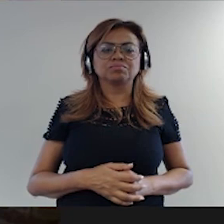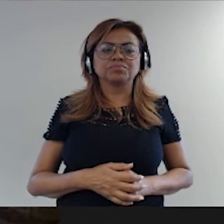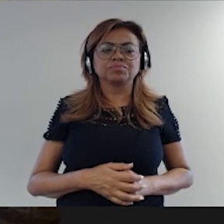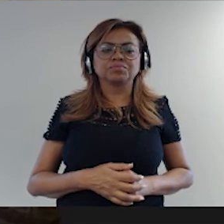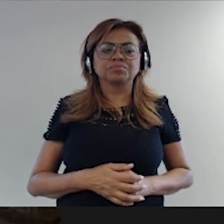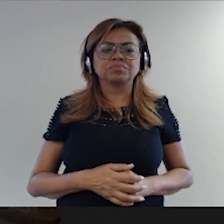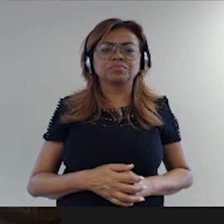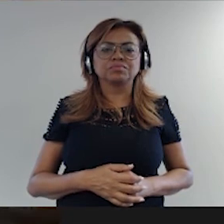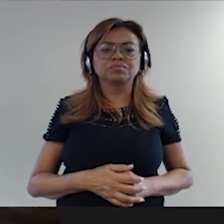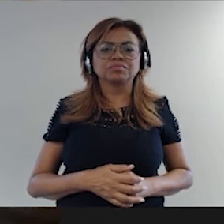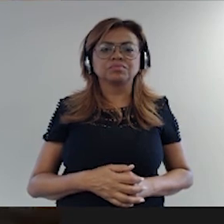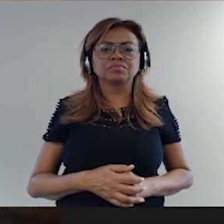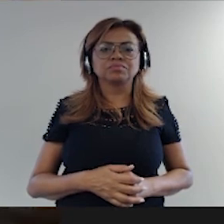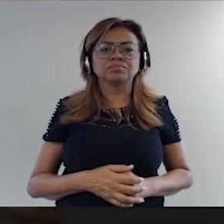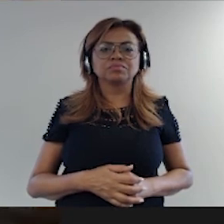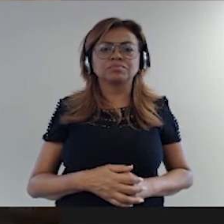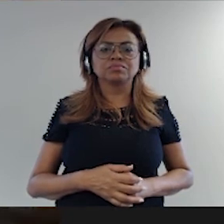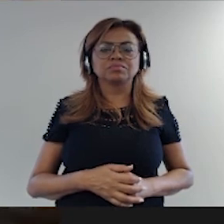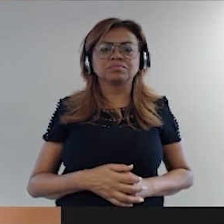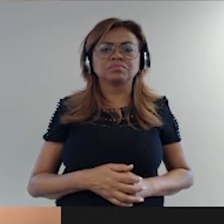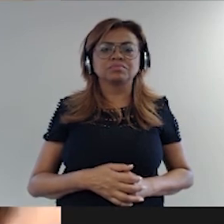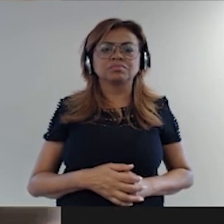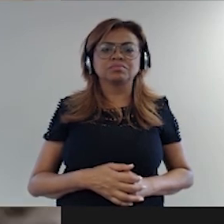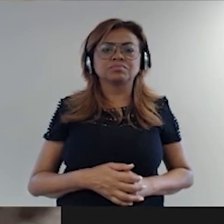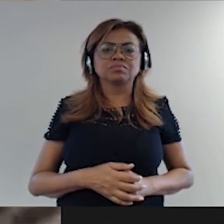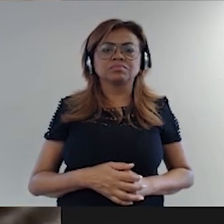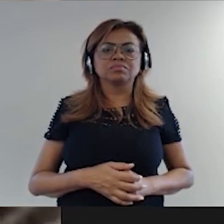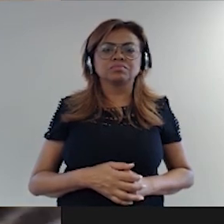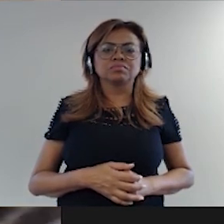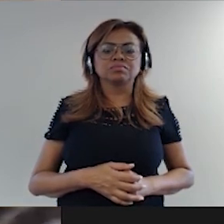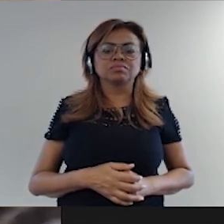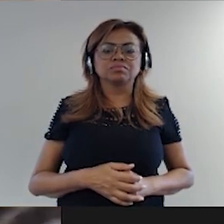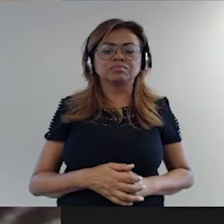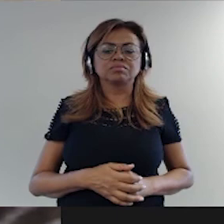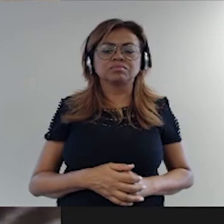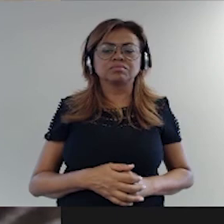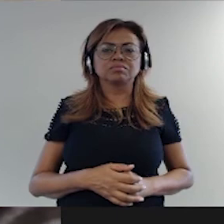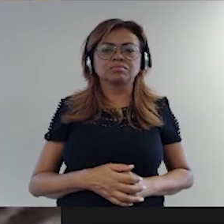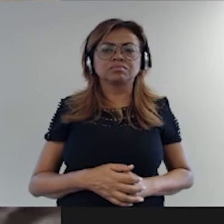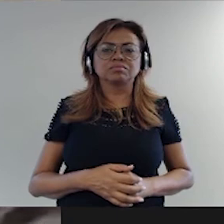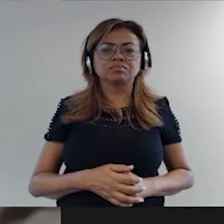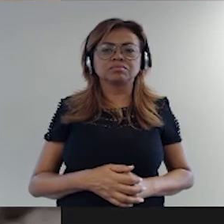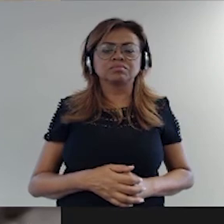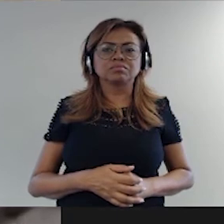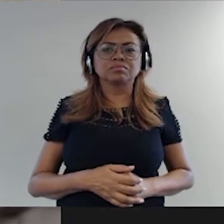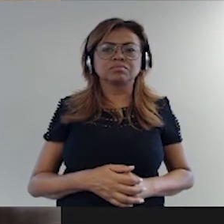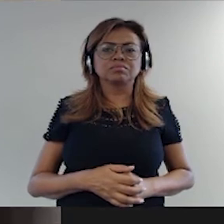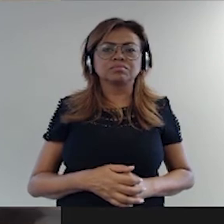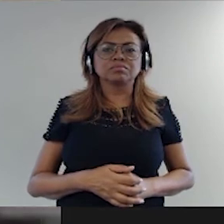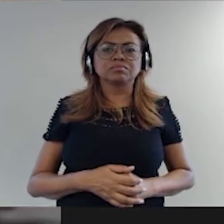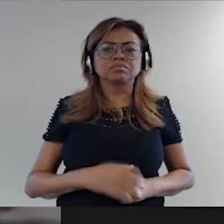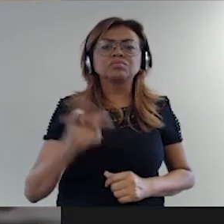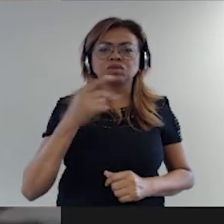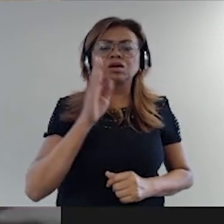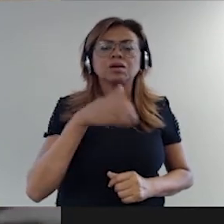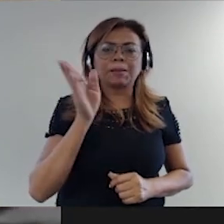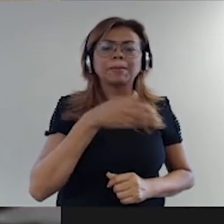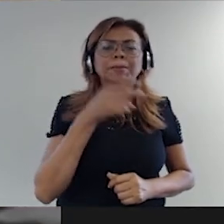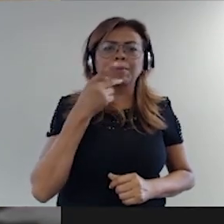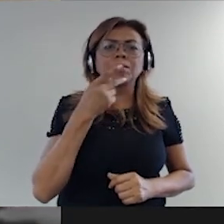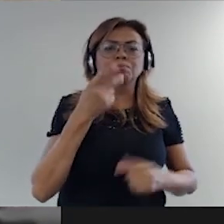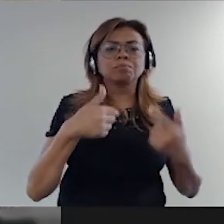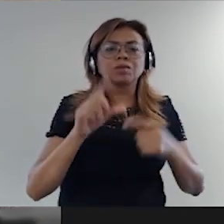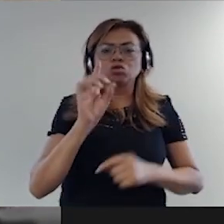Está ouvindo, doutor Marcelo? Já voltou? Já voltou. Pode encerrar. Não, eu já